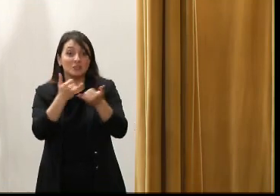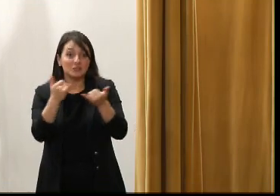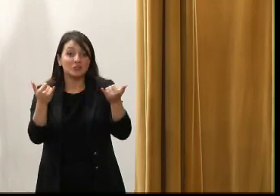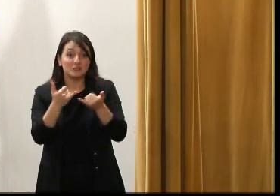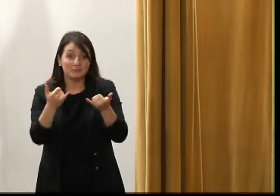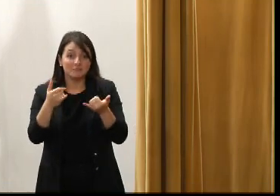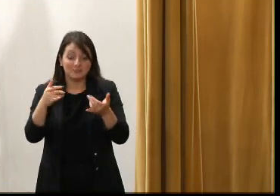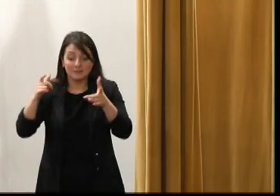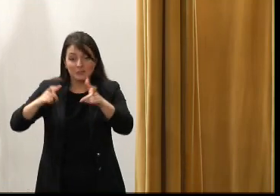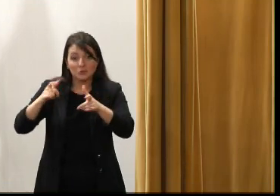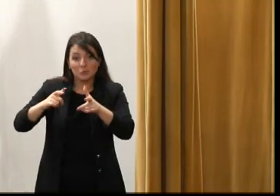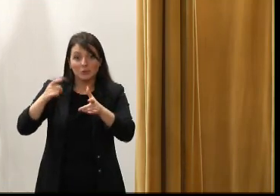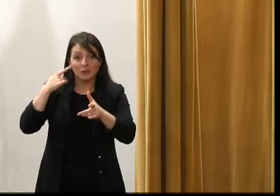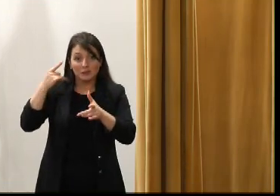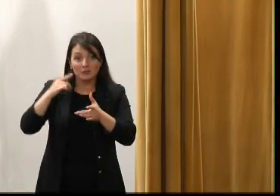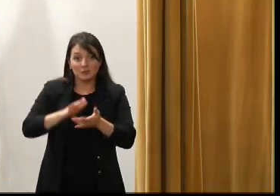Ártico.